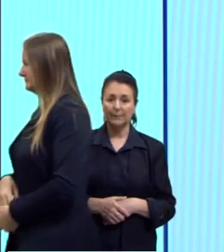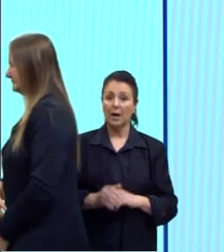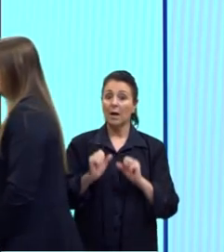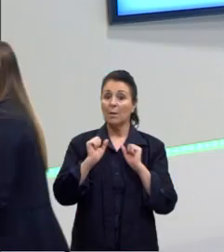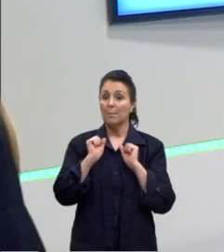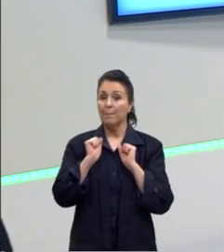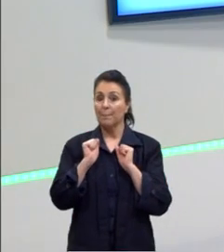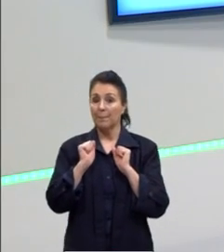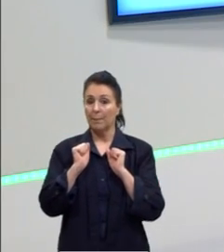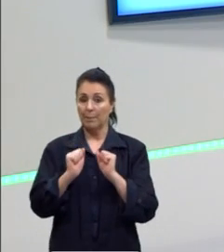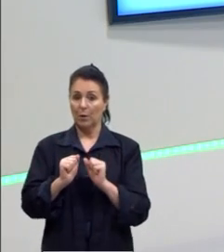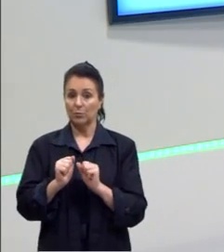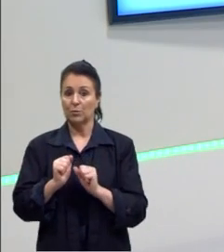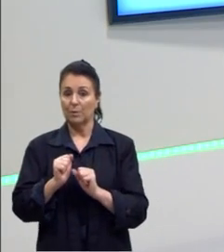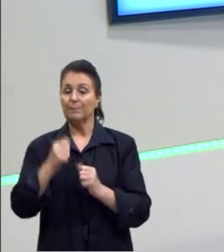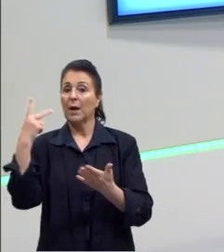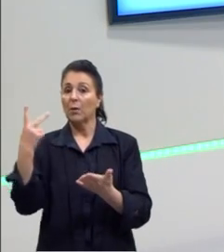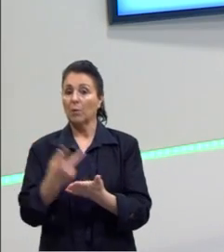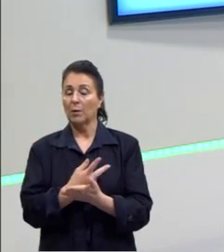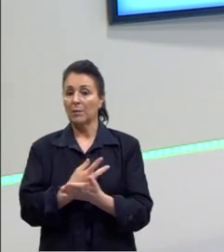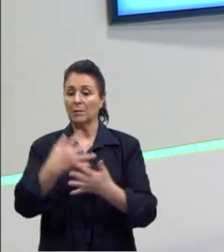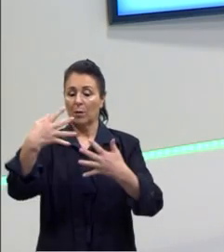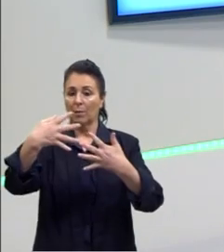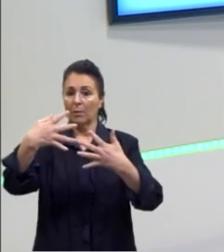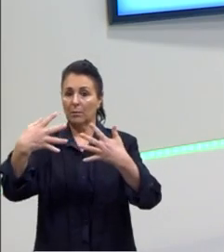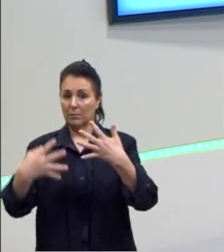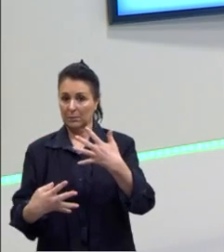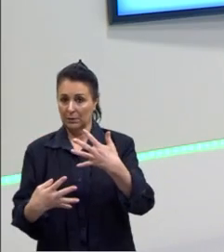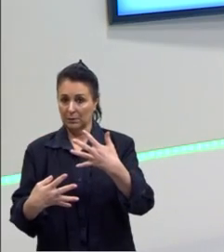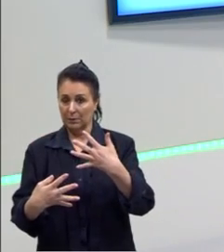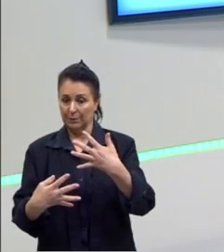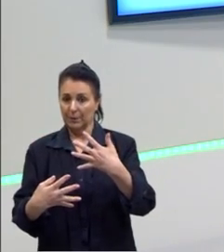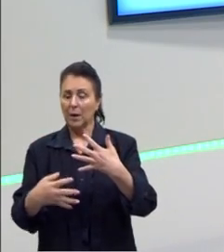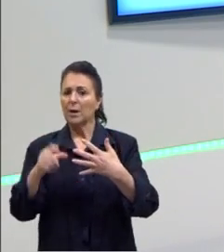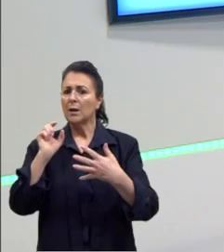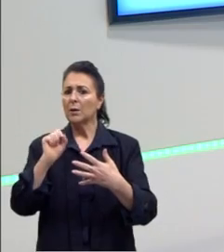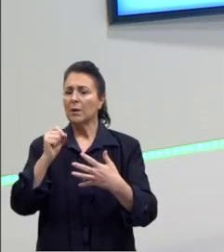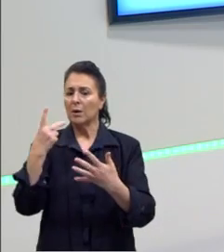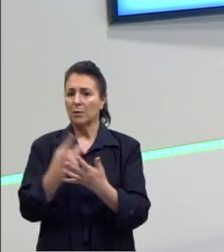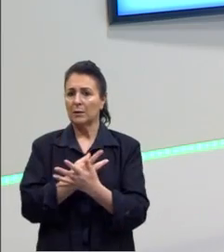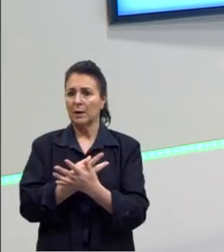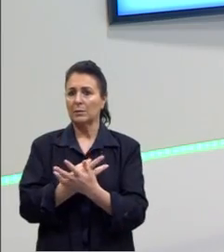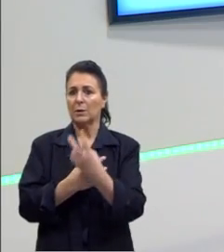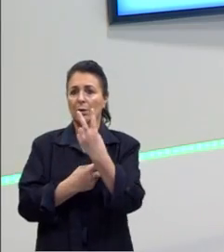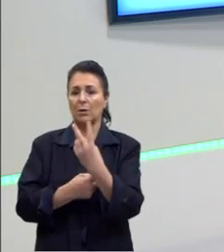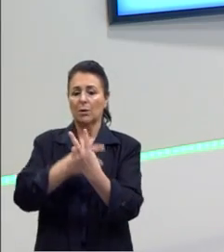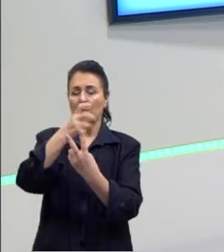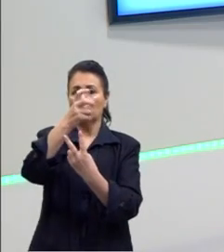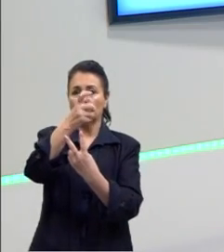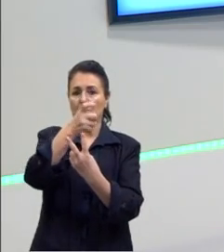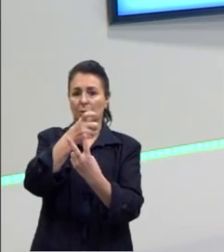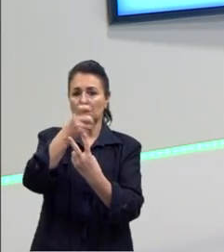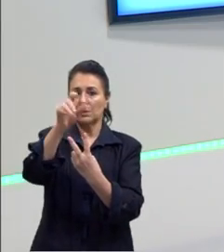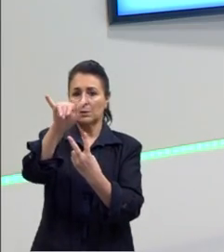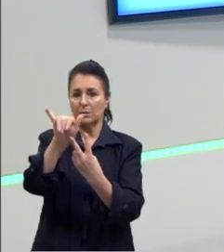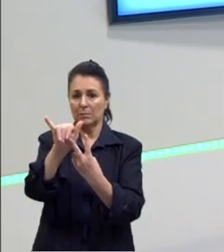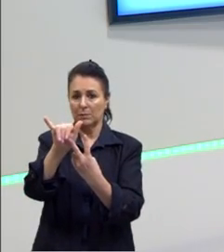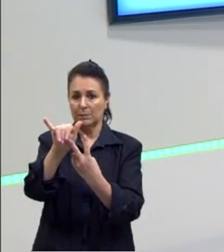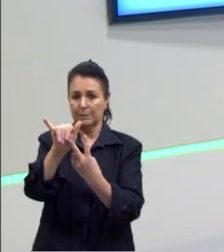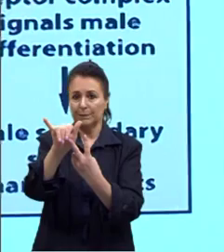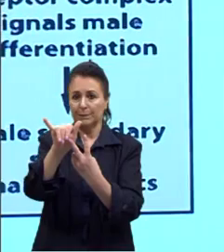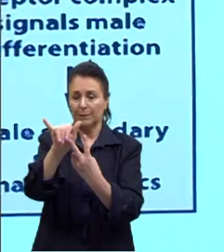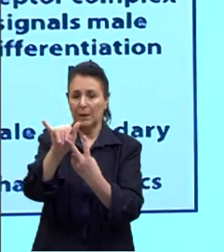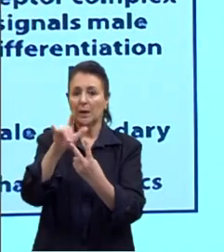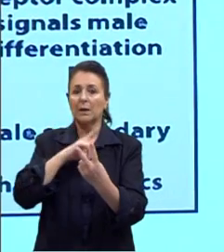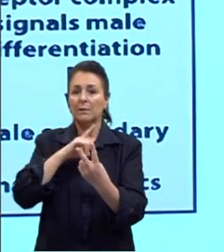tá aqui esse XY que que acontece ele vai ter esse Gene sry